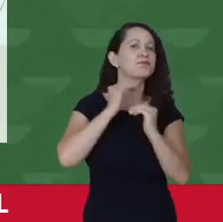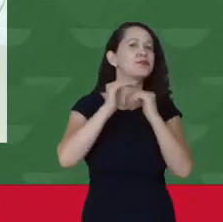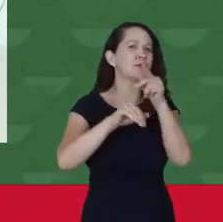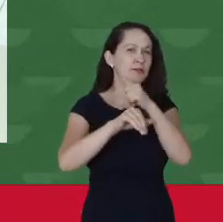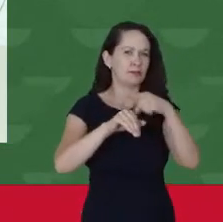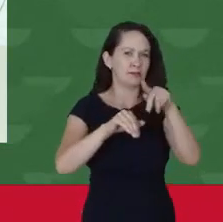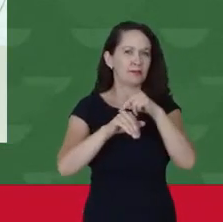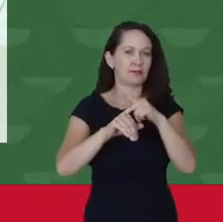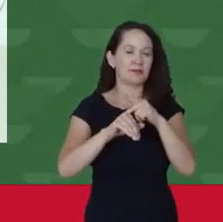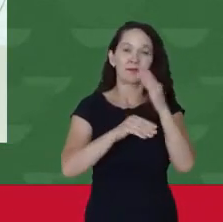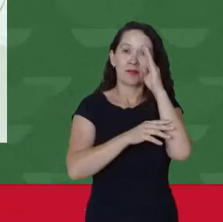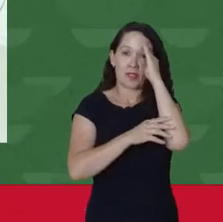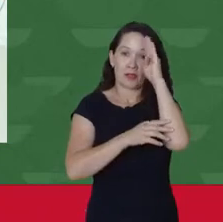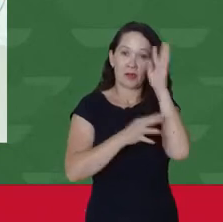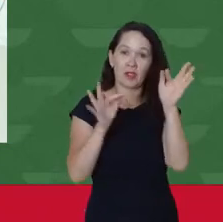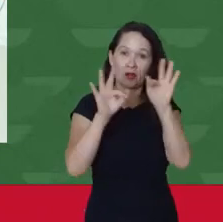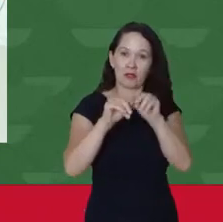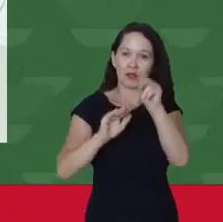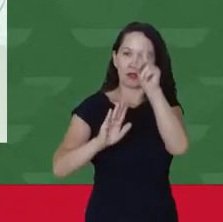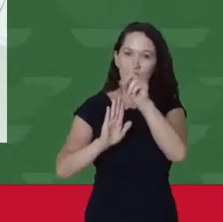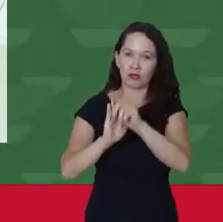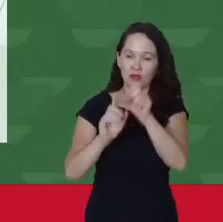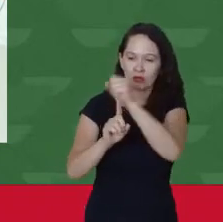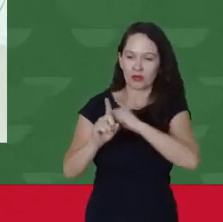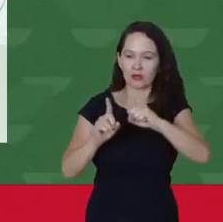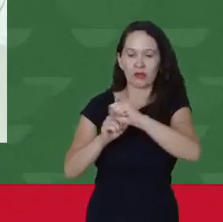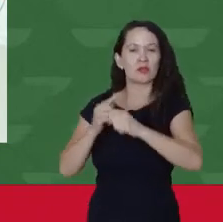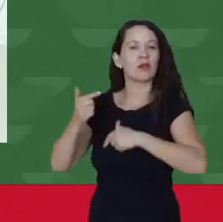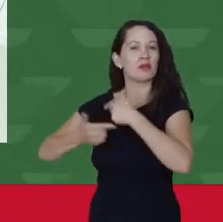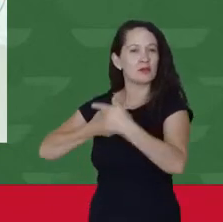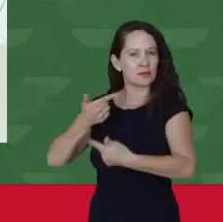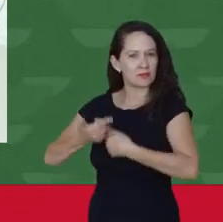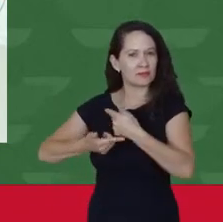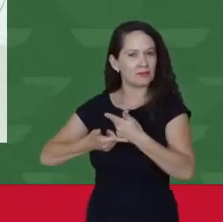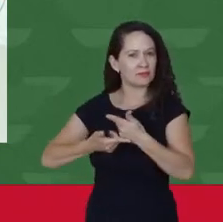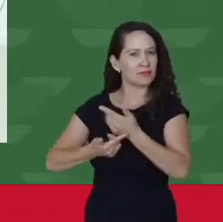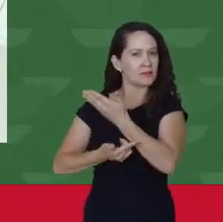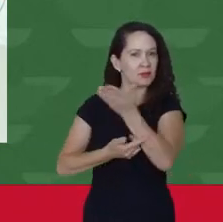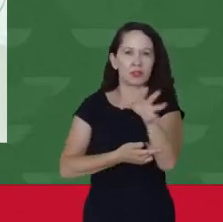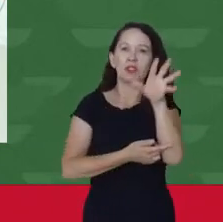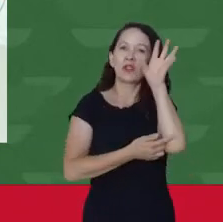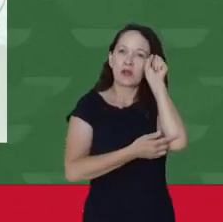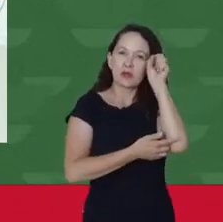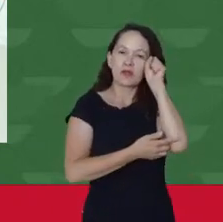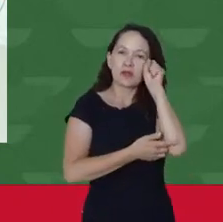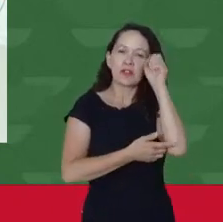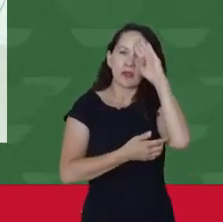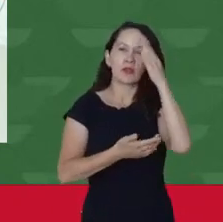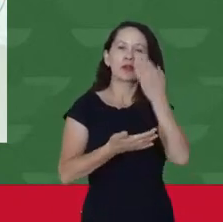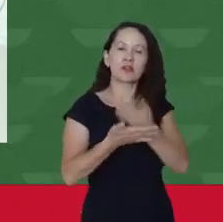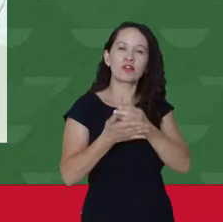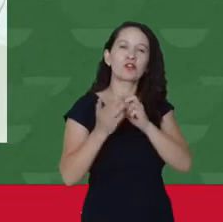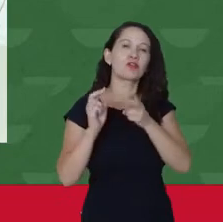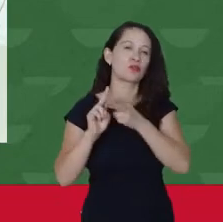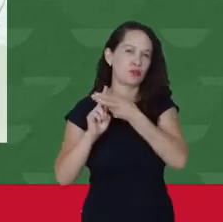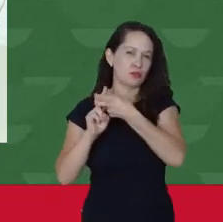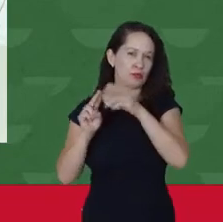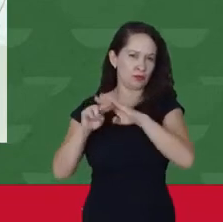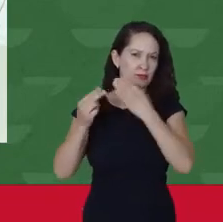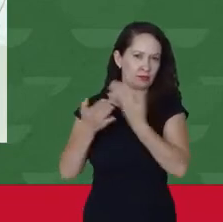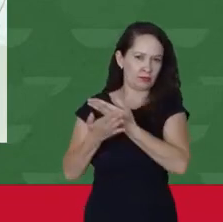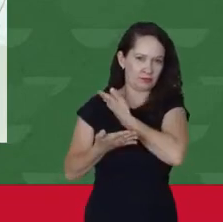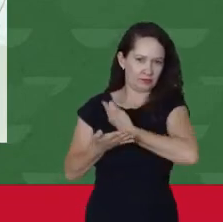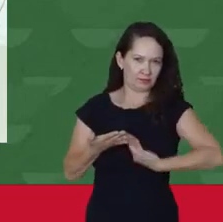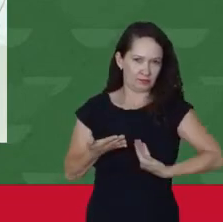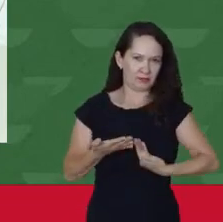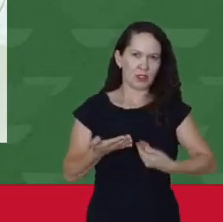país e, acima de tudo, é fim dos direitos sociais dos trabalhadores. Então você que me ouve e que acredita no SUS e na escola pública